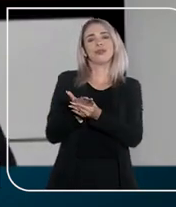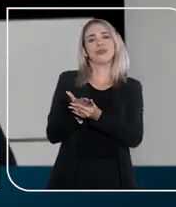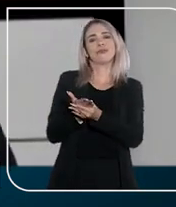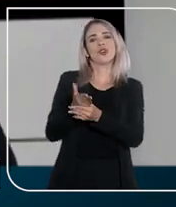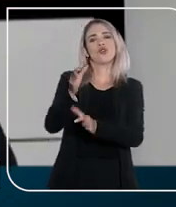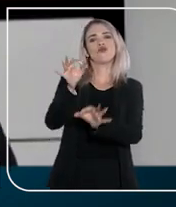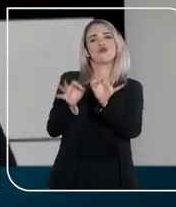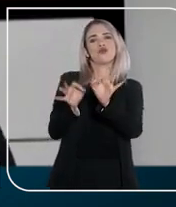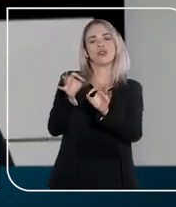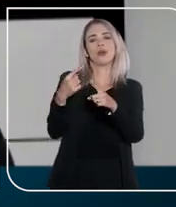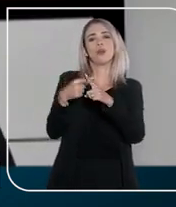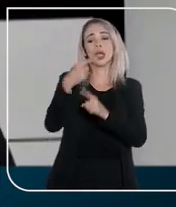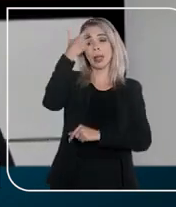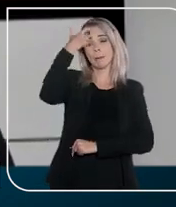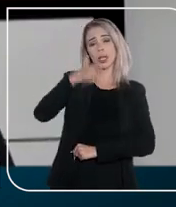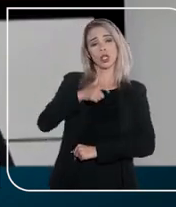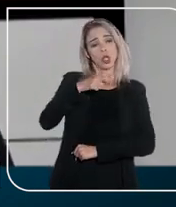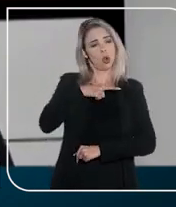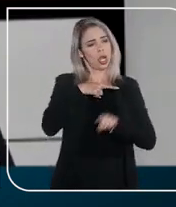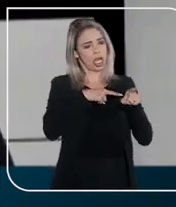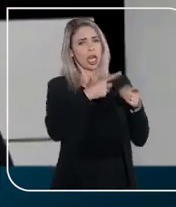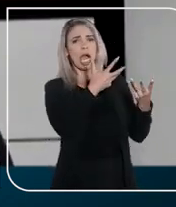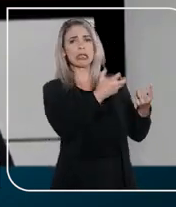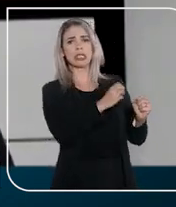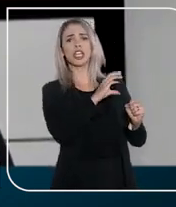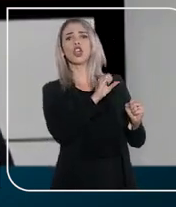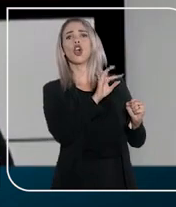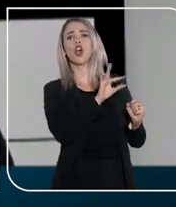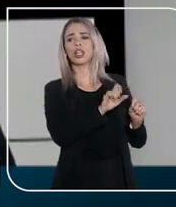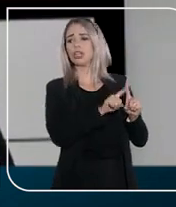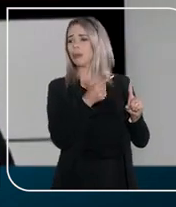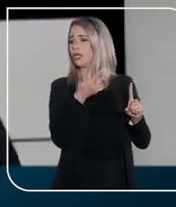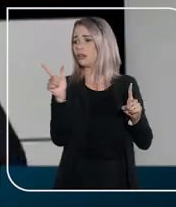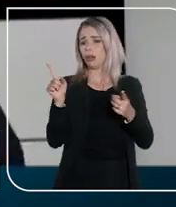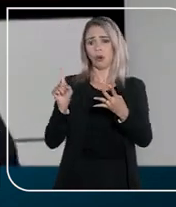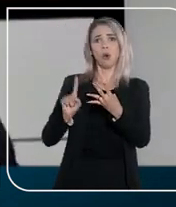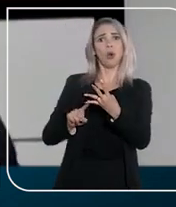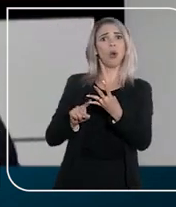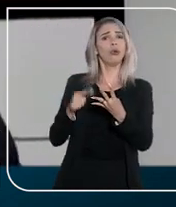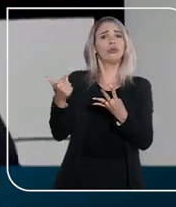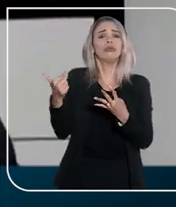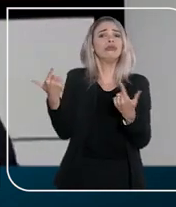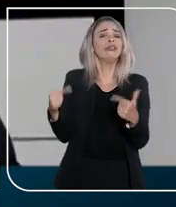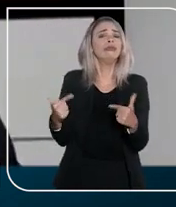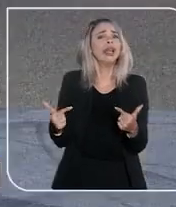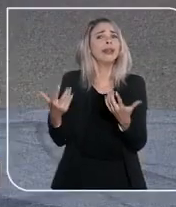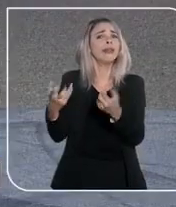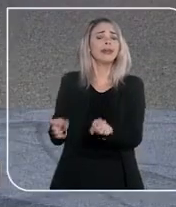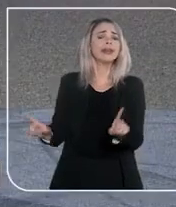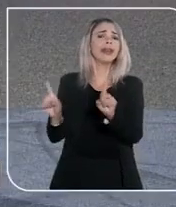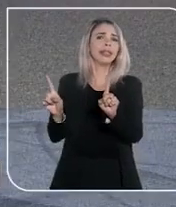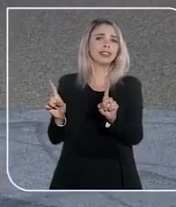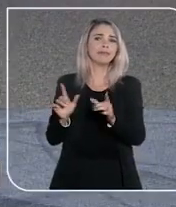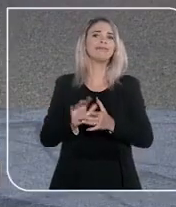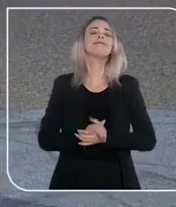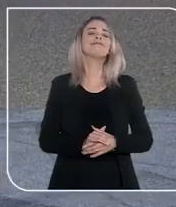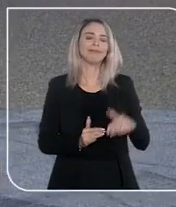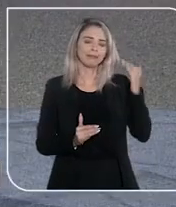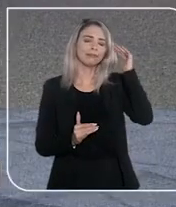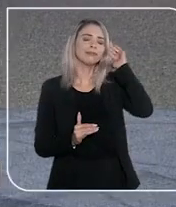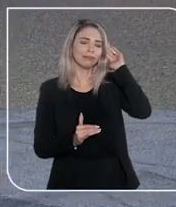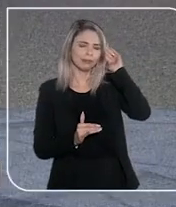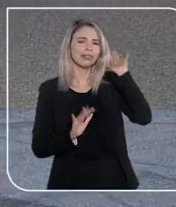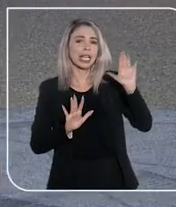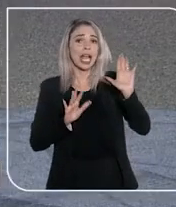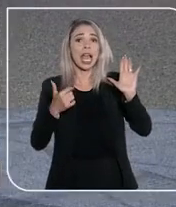não entende que ele é cotista em um certame e deixou de ser magicamente quando realiza um segundo. Entendi. Gostaria de complementar.